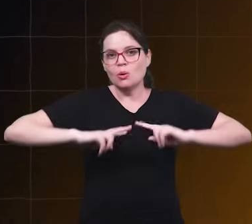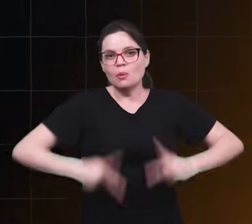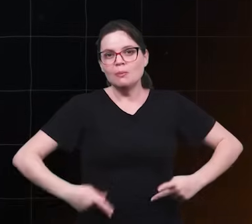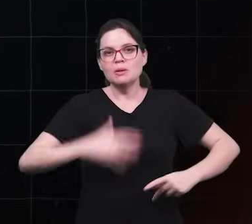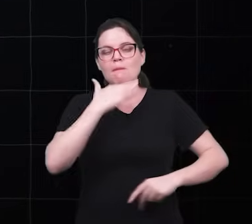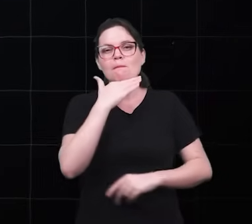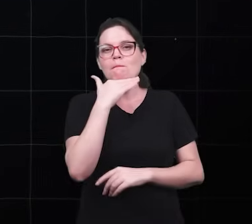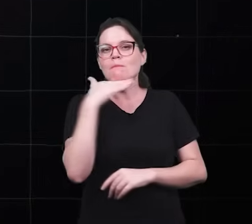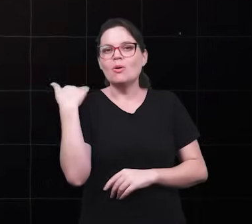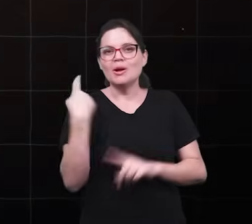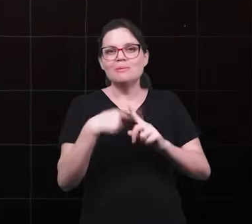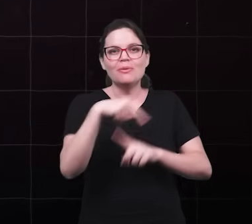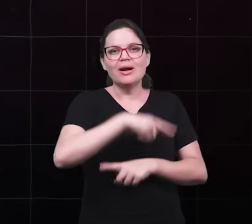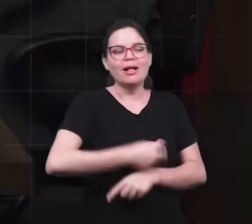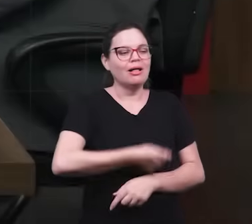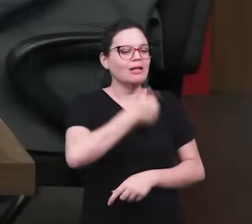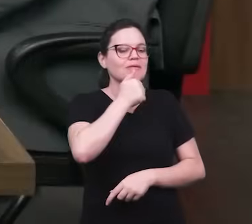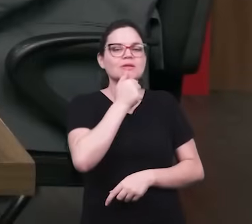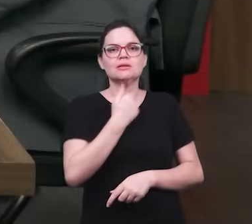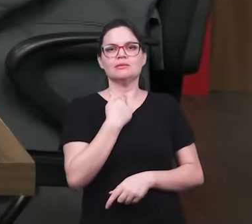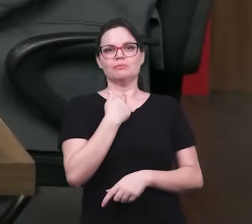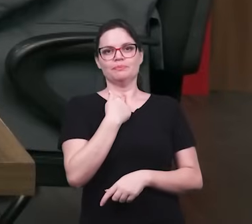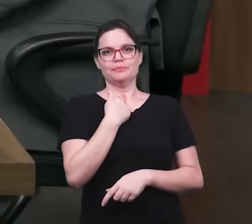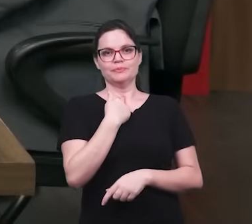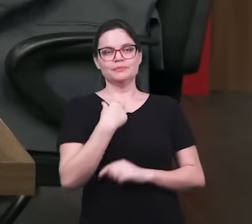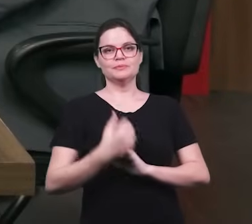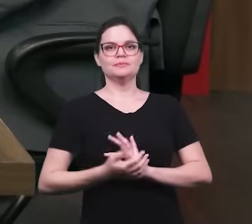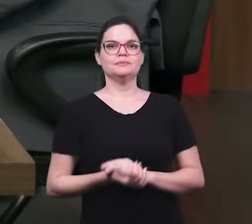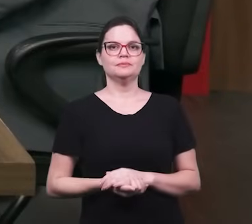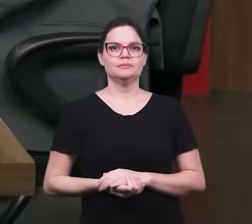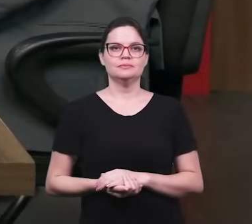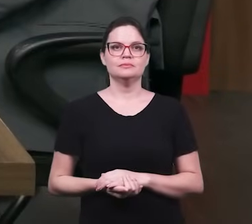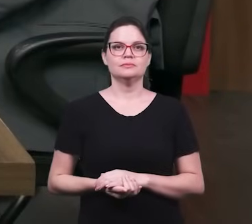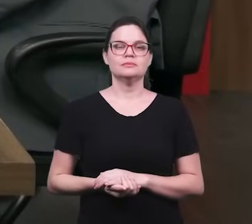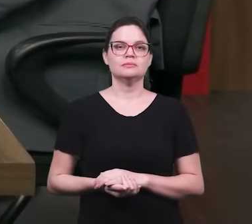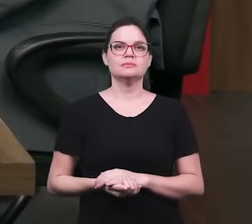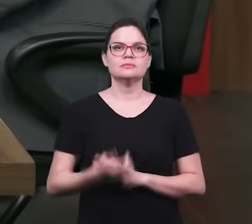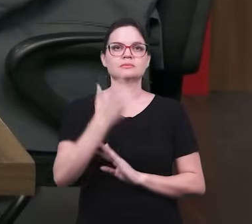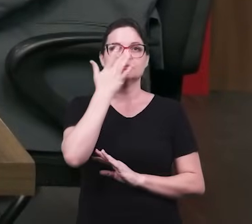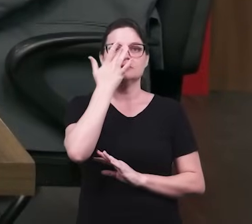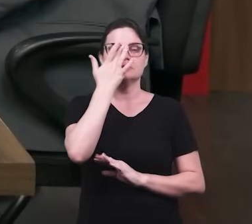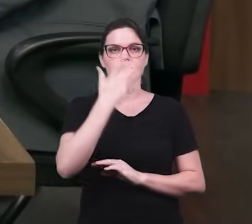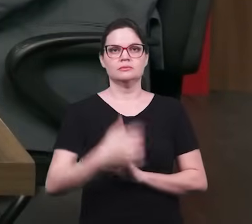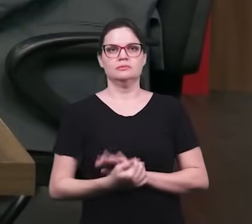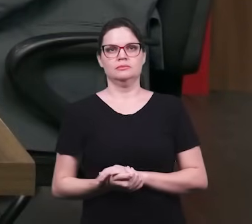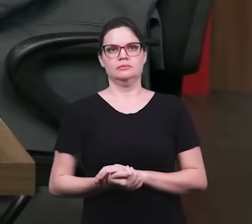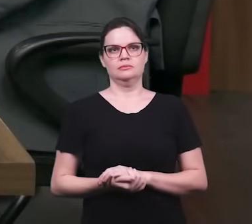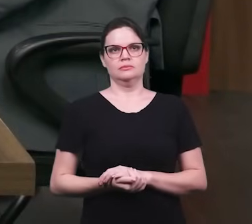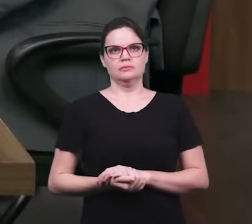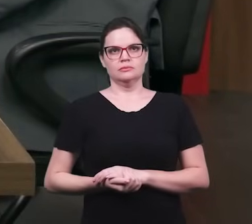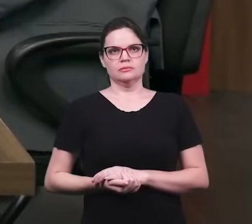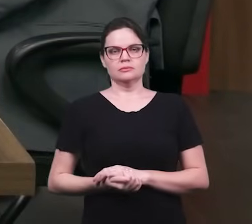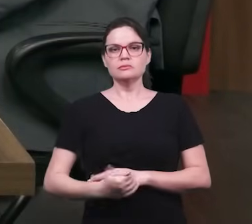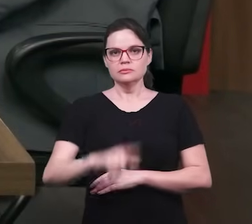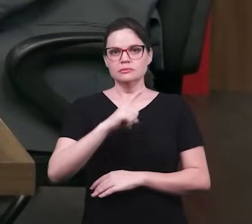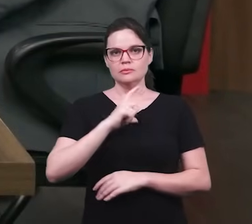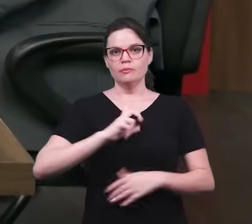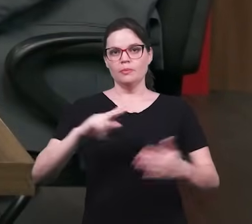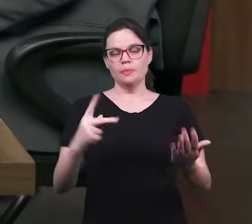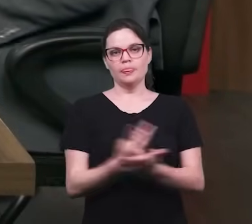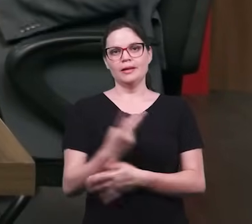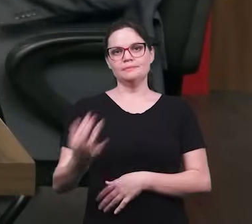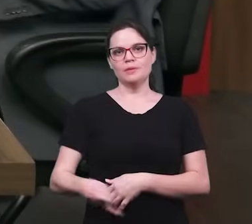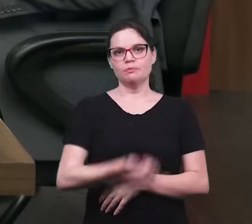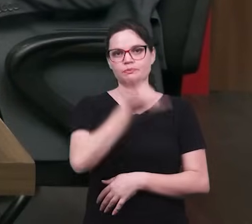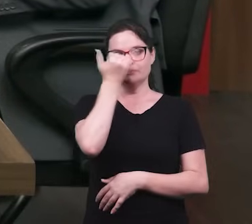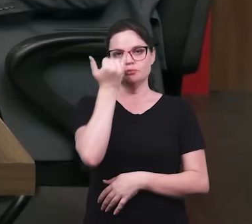se tornaram amargas." Nós tivemos um acidente, que